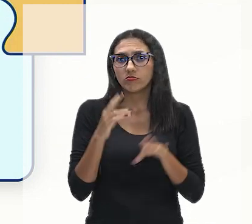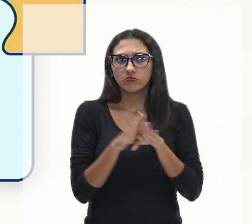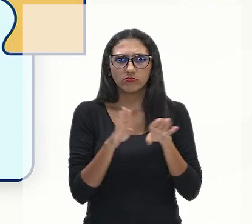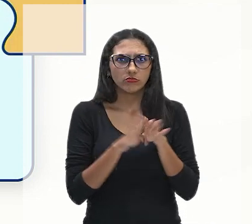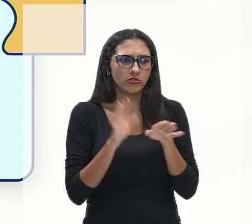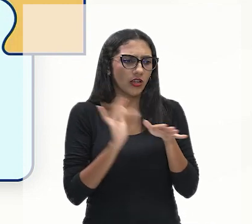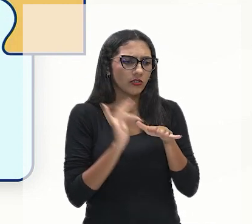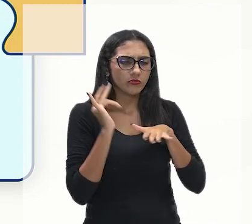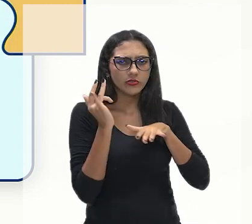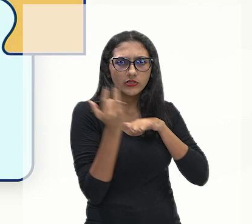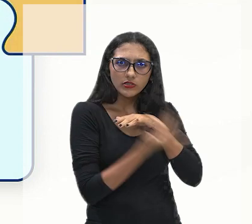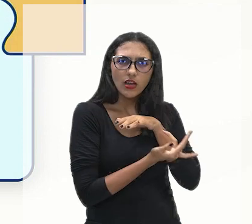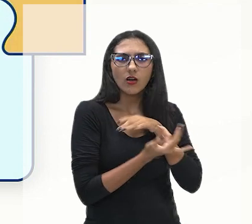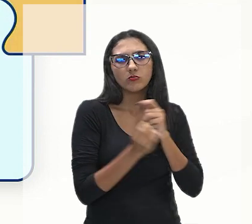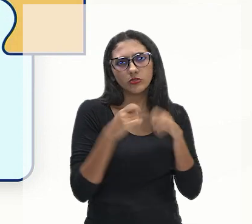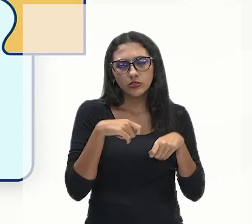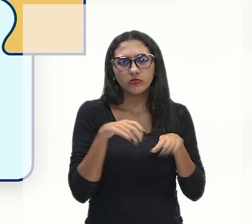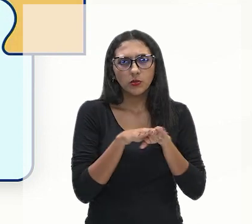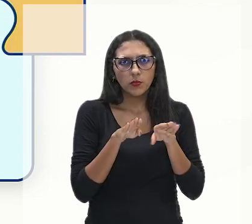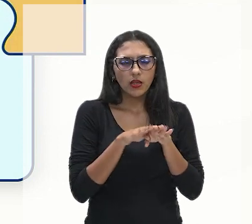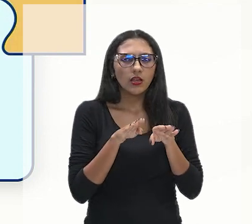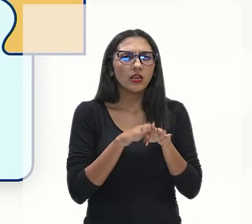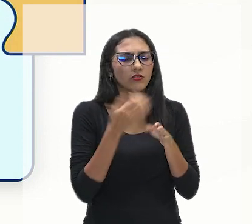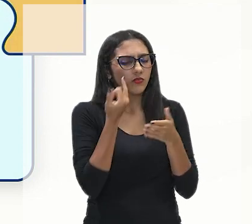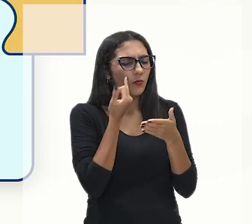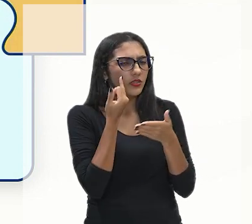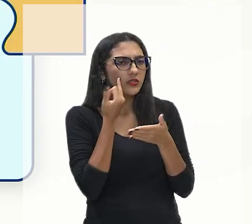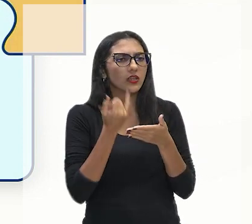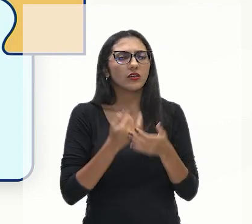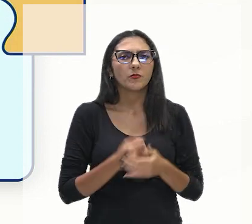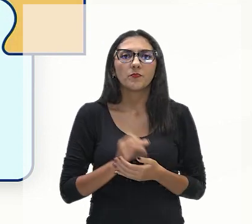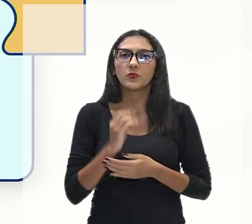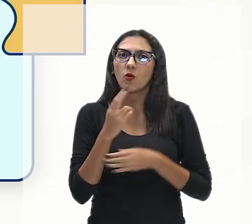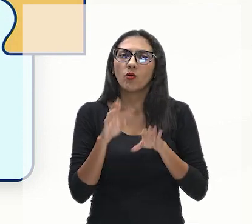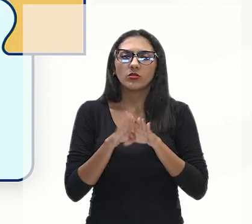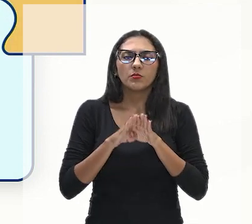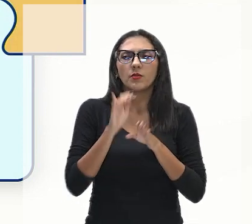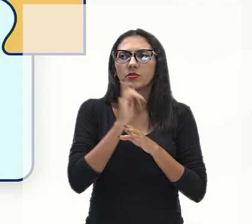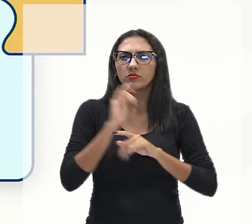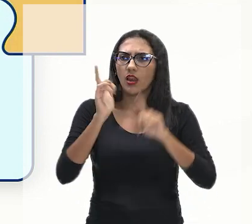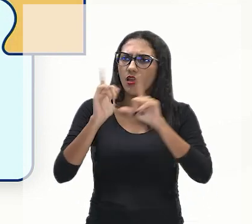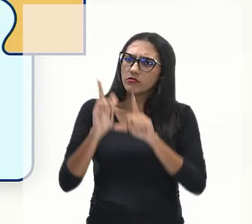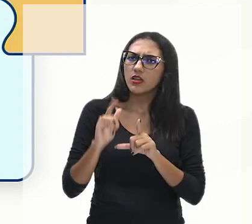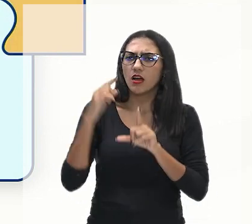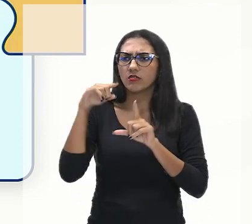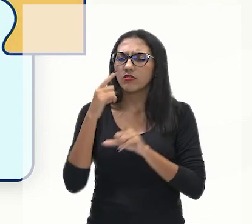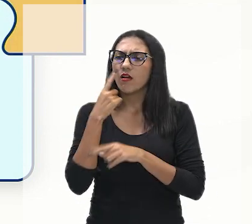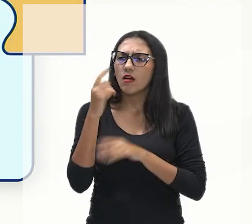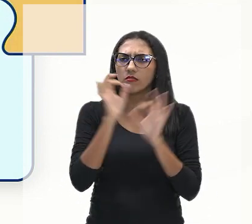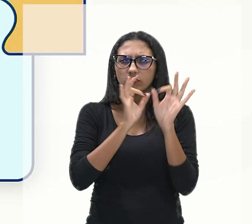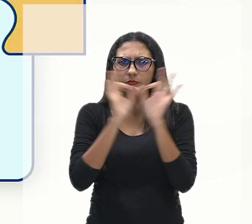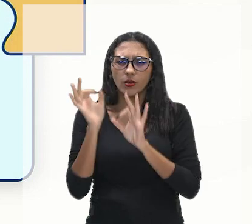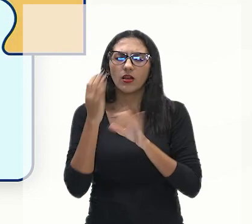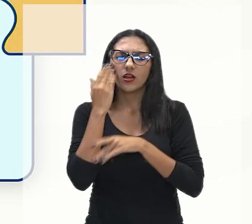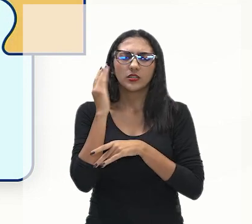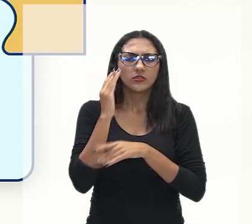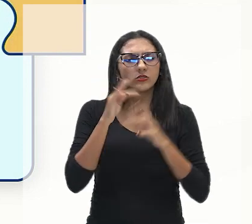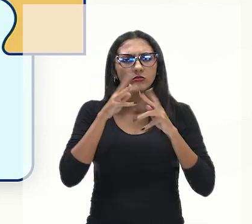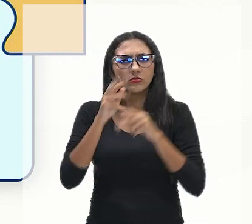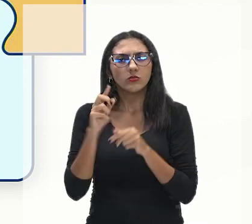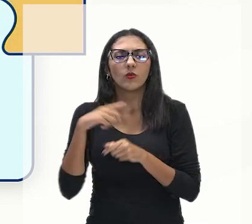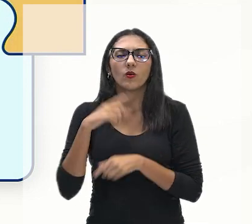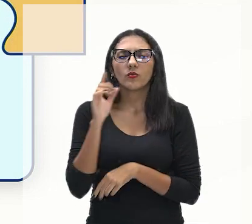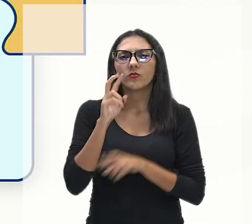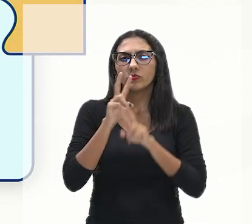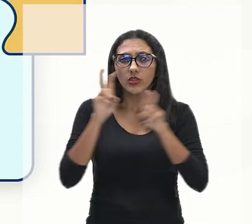mídias sociais, dos veículos de comunicação, tudo aquilo que você sabe sobre o assunto, nós